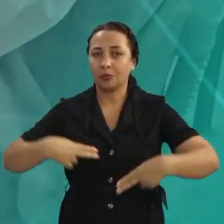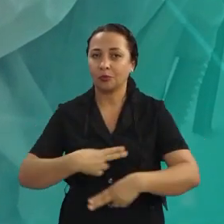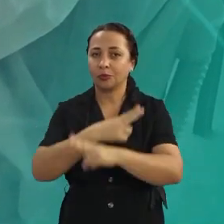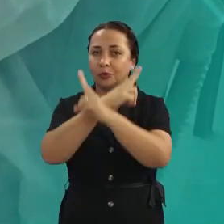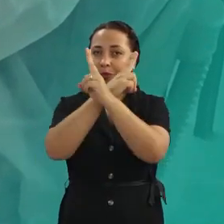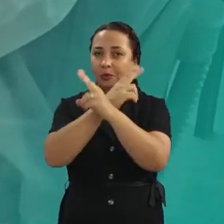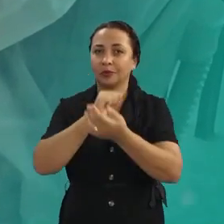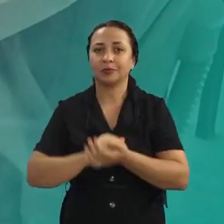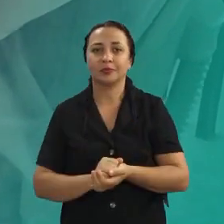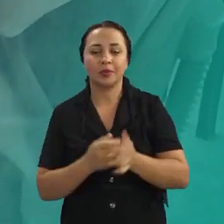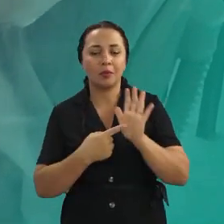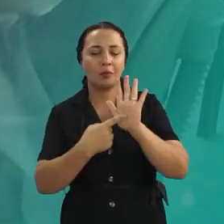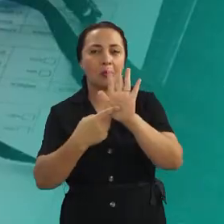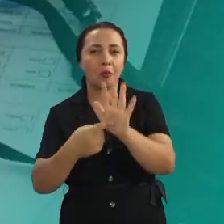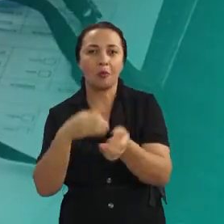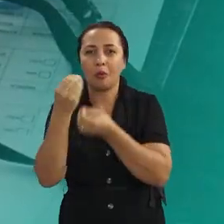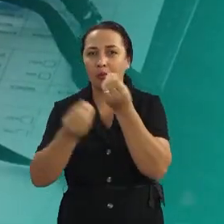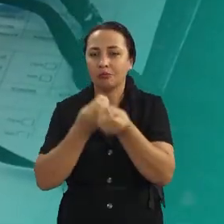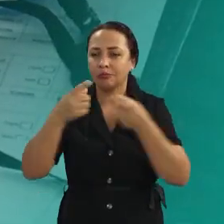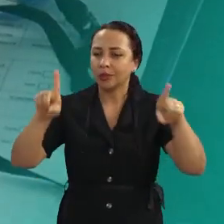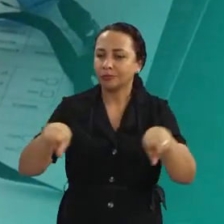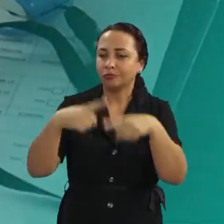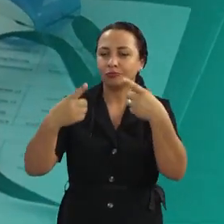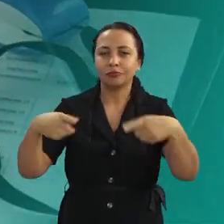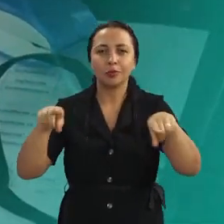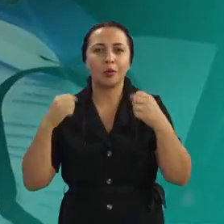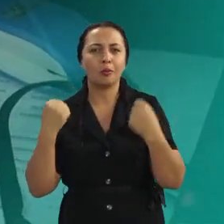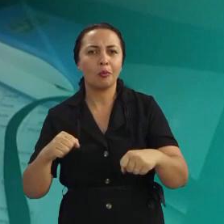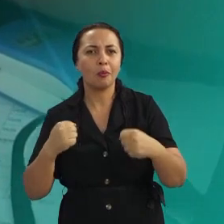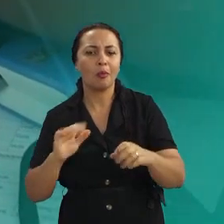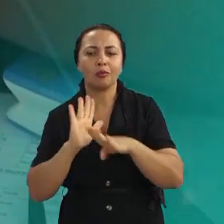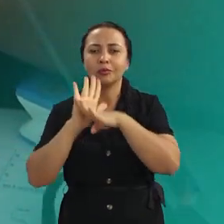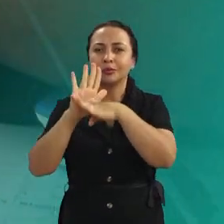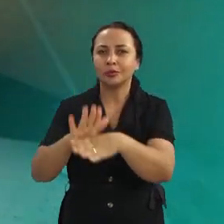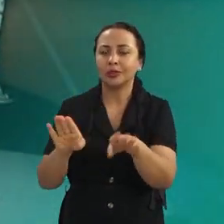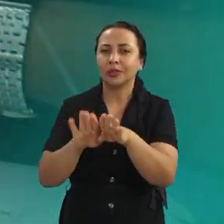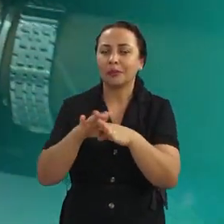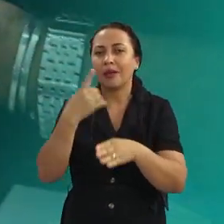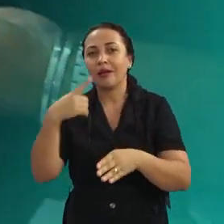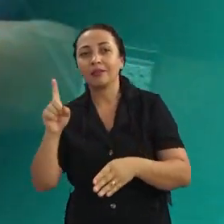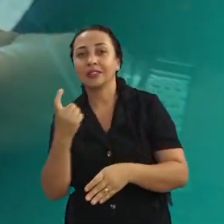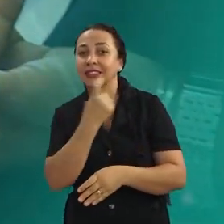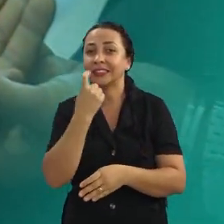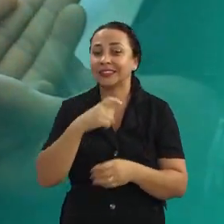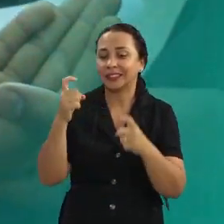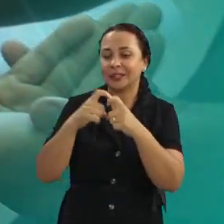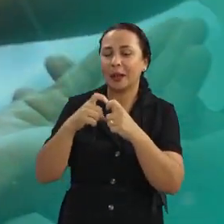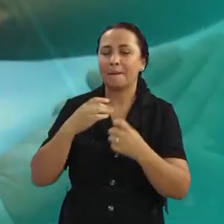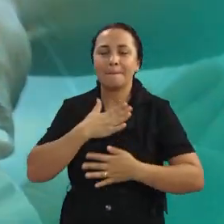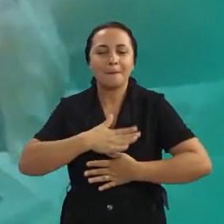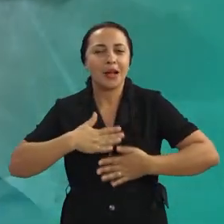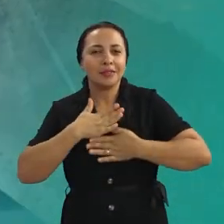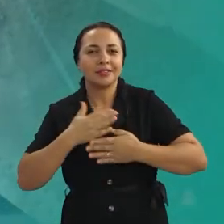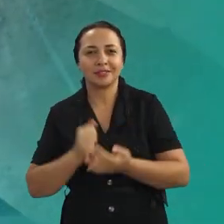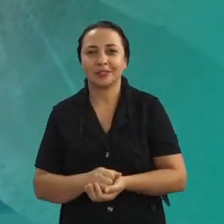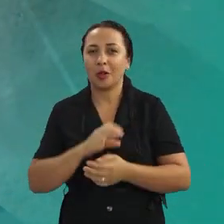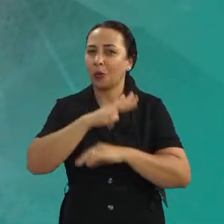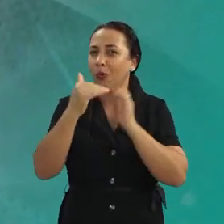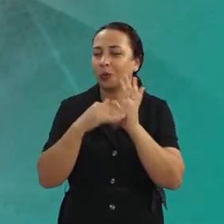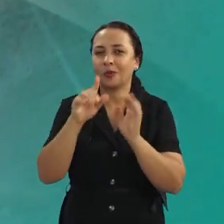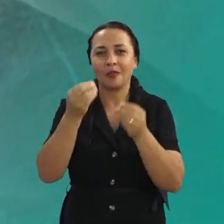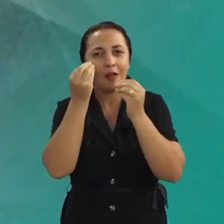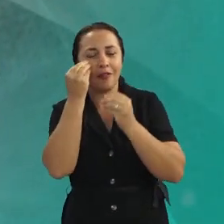Universidade Estadual do Sudoeste da Bahia mostra como a música Pode ser capaz de tornar aí da ao dentista uma tarefa prazerosa